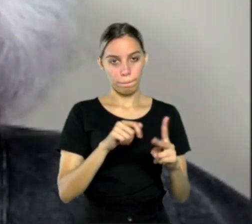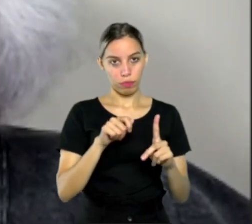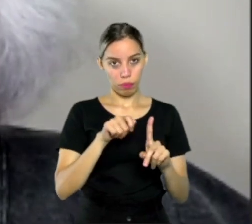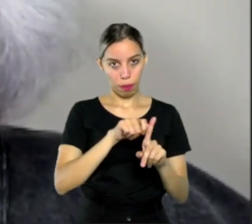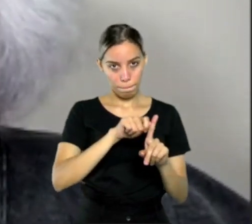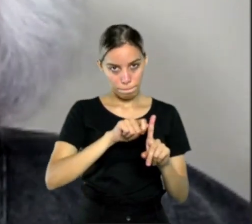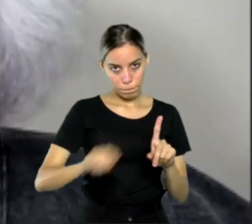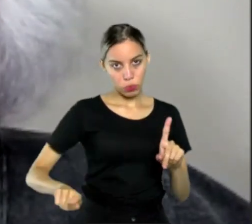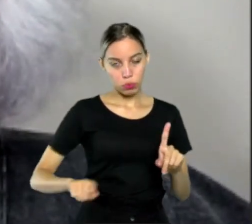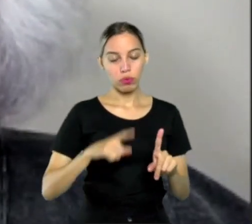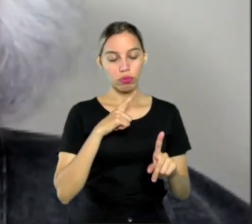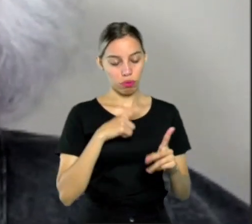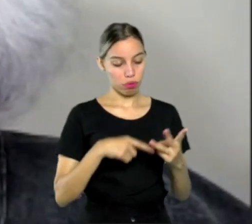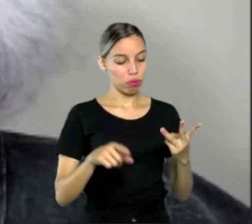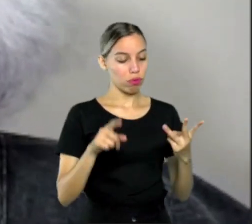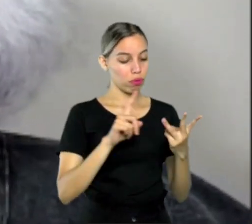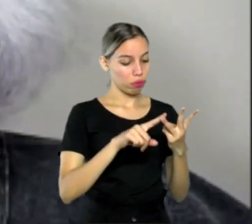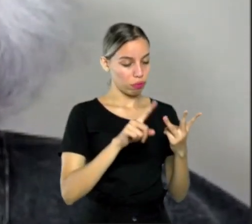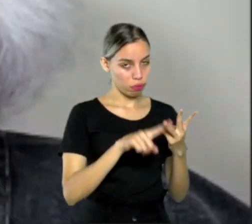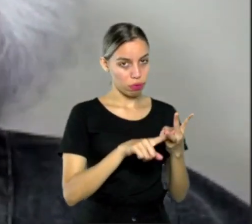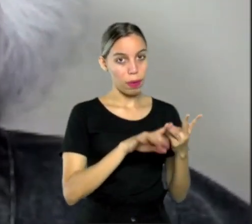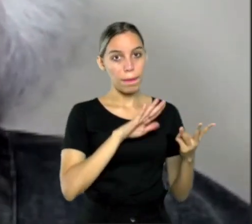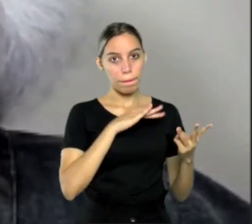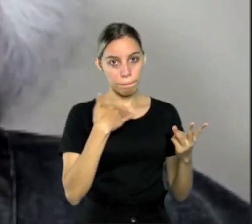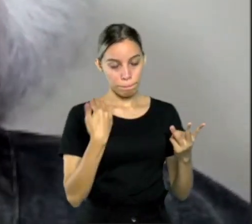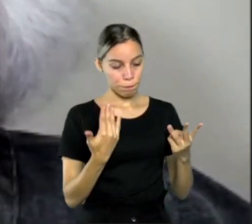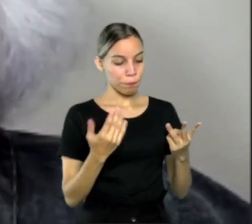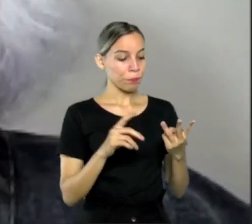combinei com o Fábio, falei, Fábio, você vai e